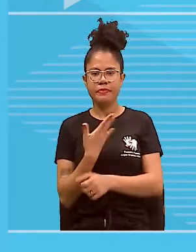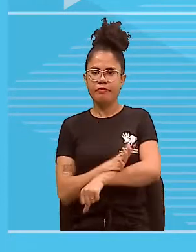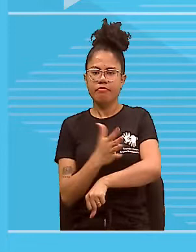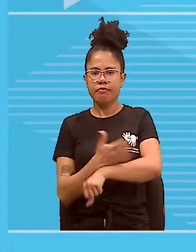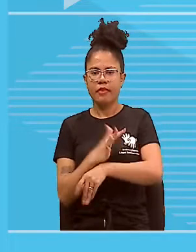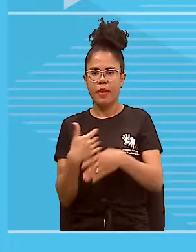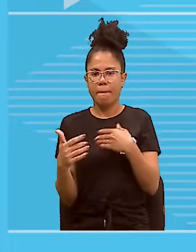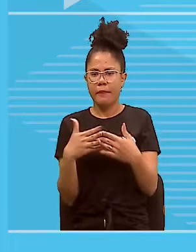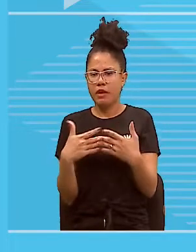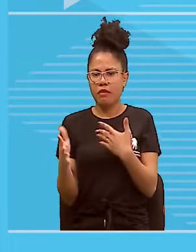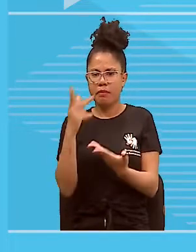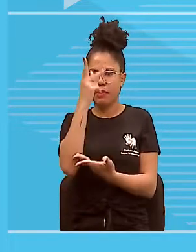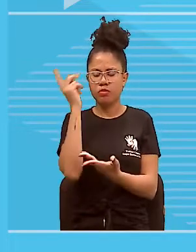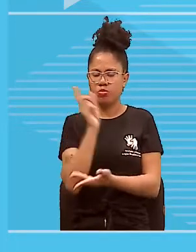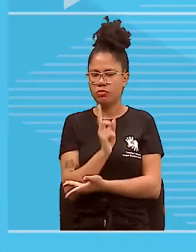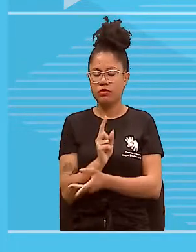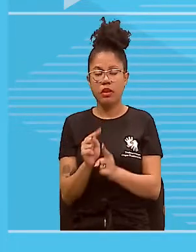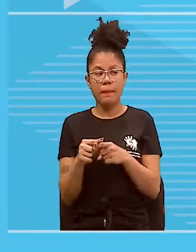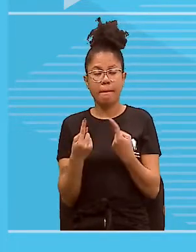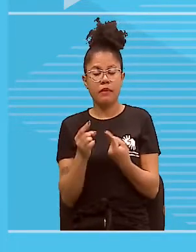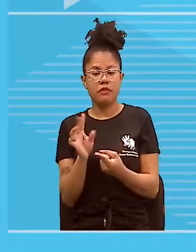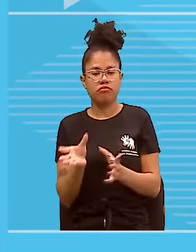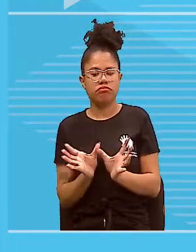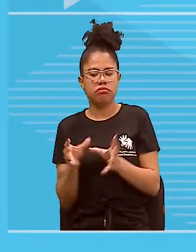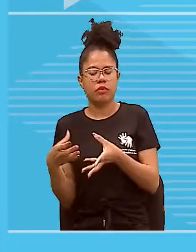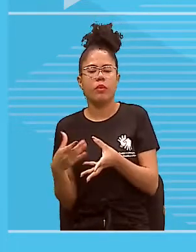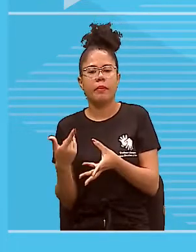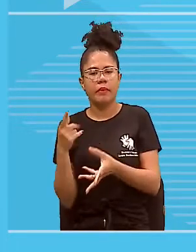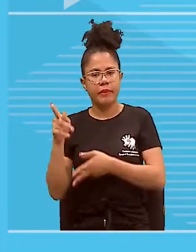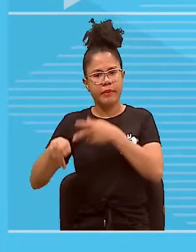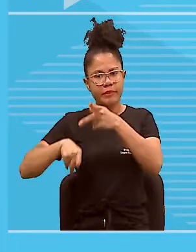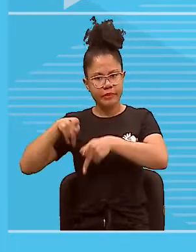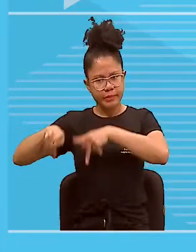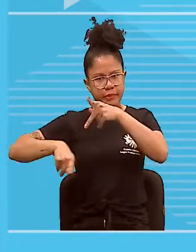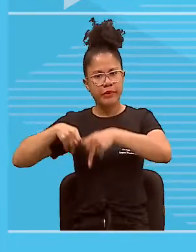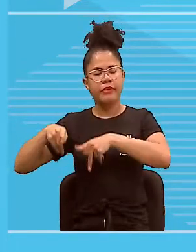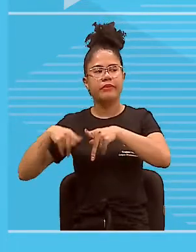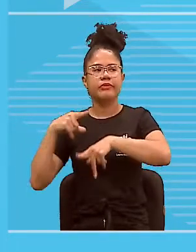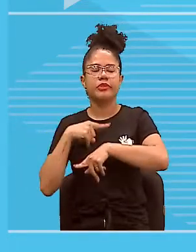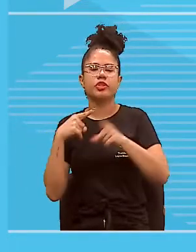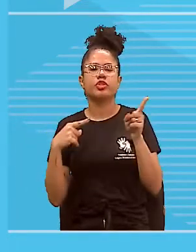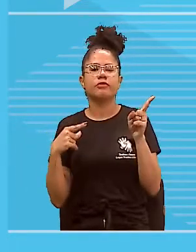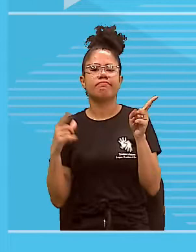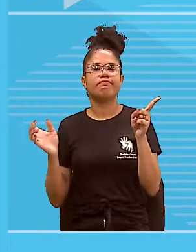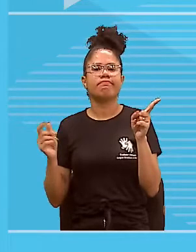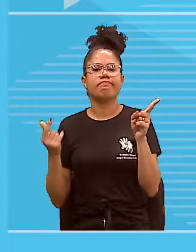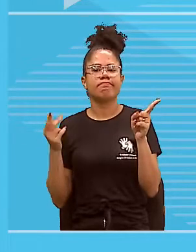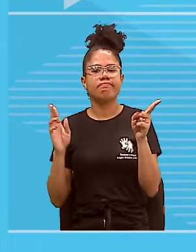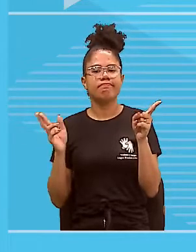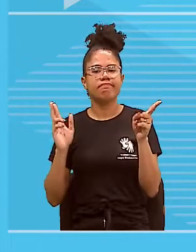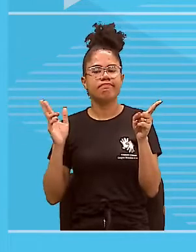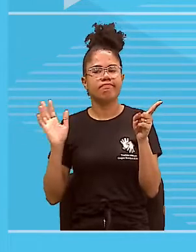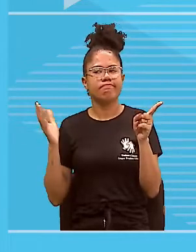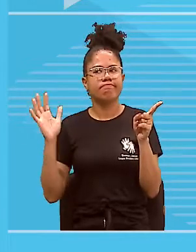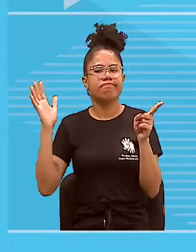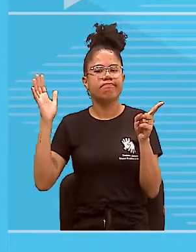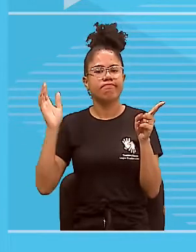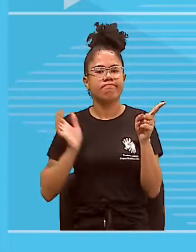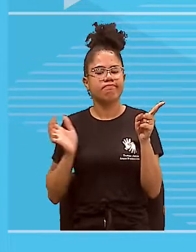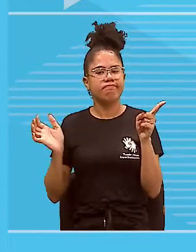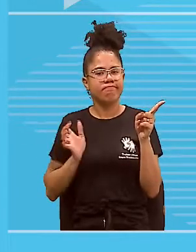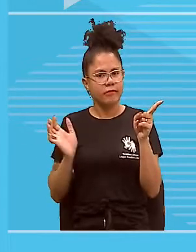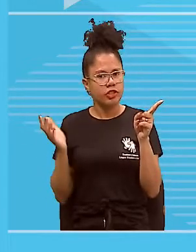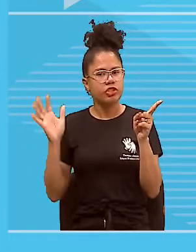para todos mas para uma pequena parte da população que vive nas grandes cidades os estados de futebol